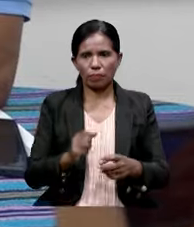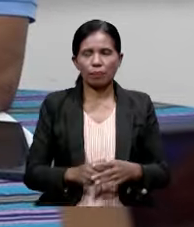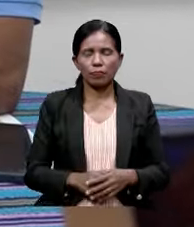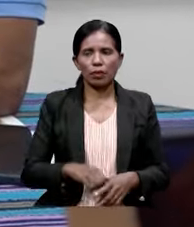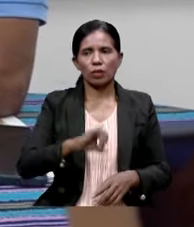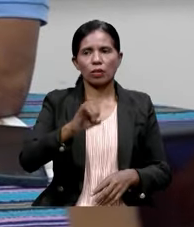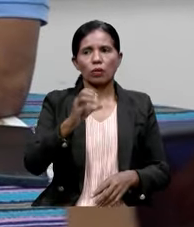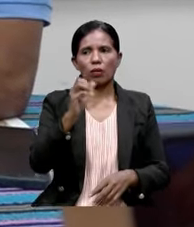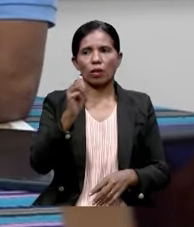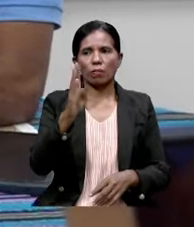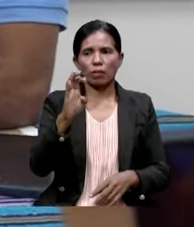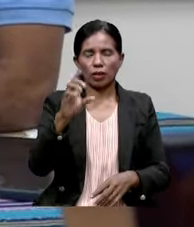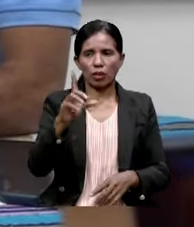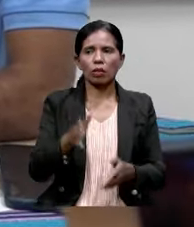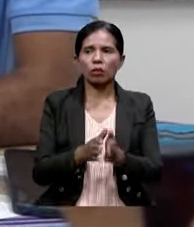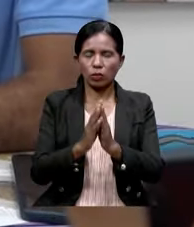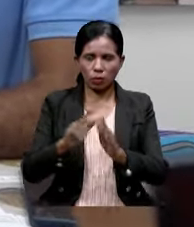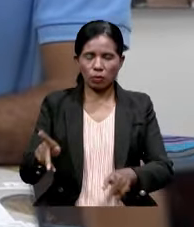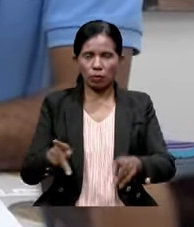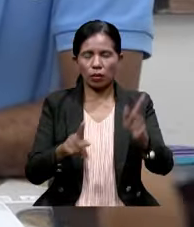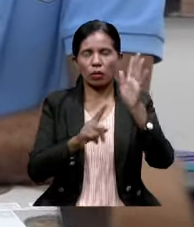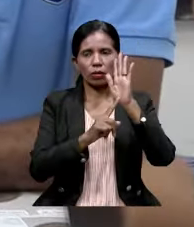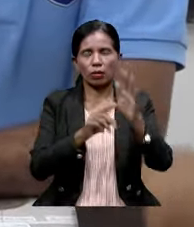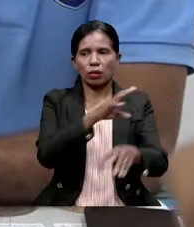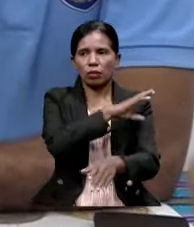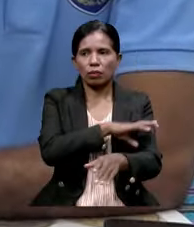Belo, russo público atu informa ba parte segurança, ben